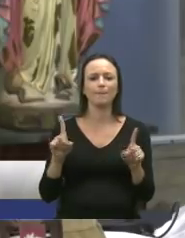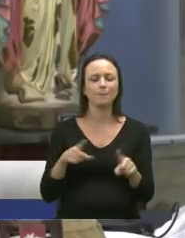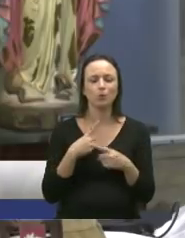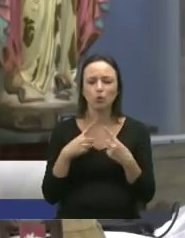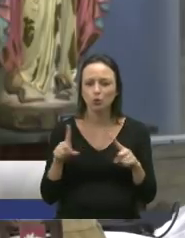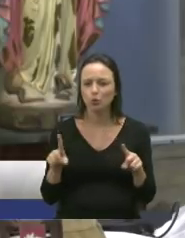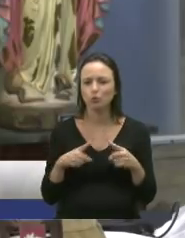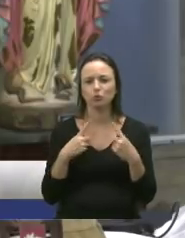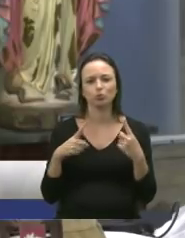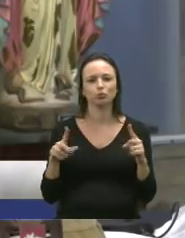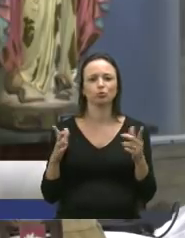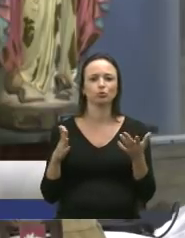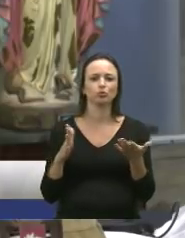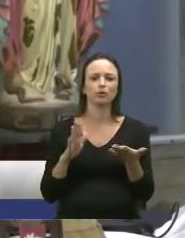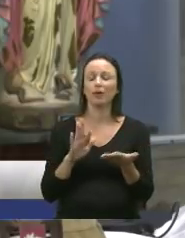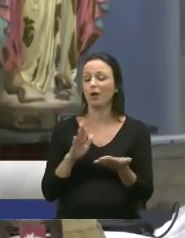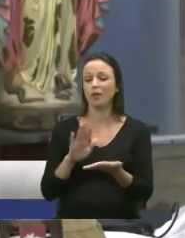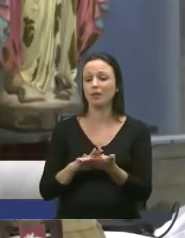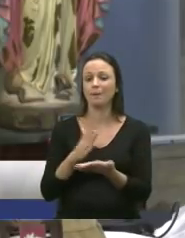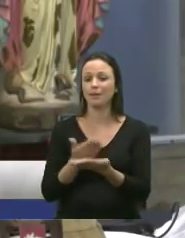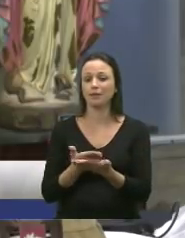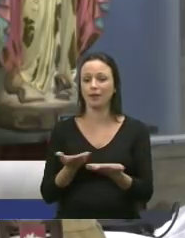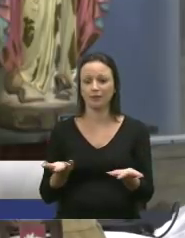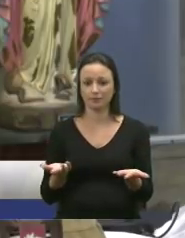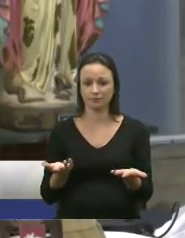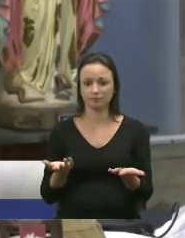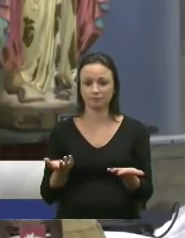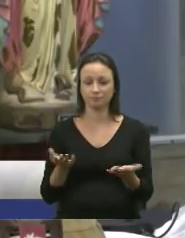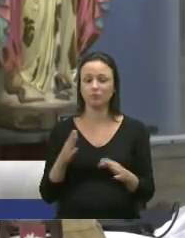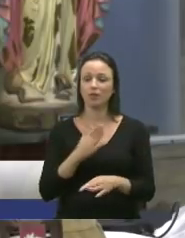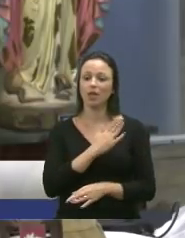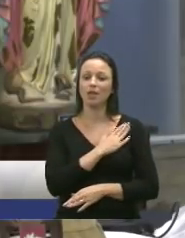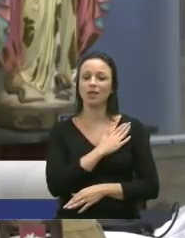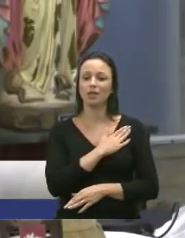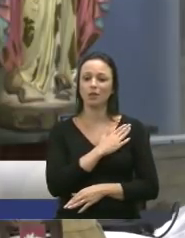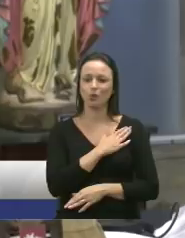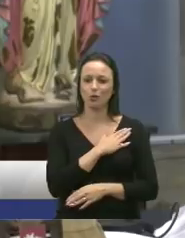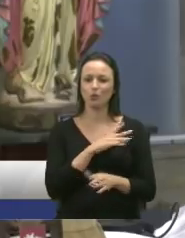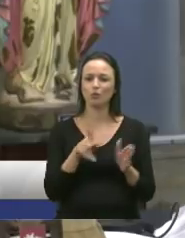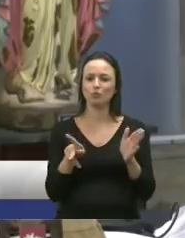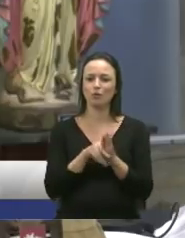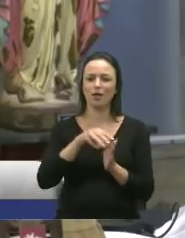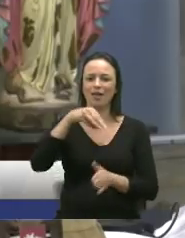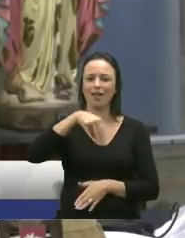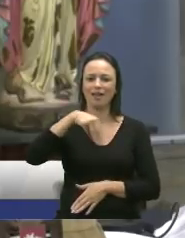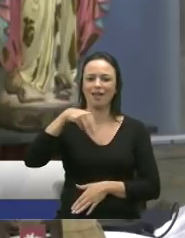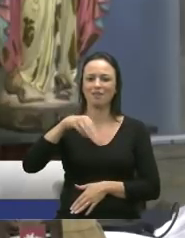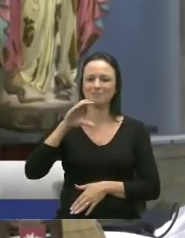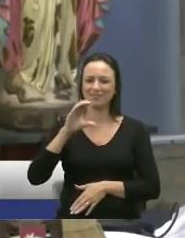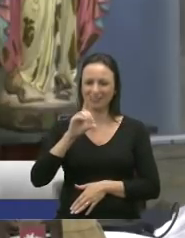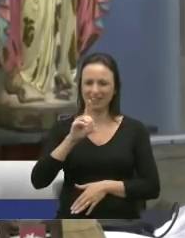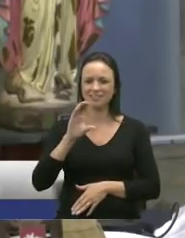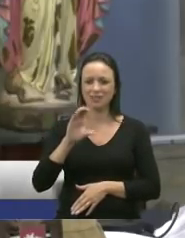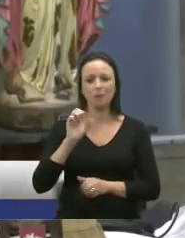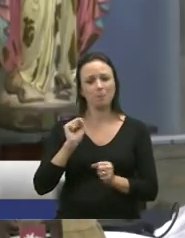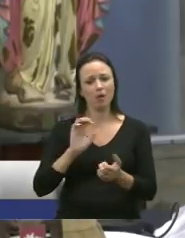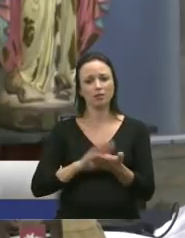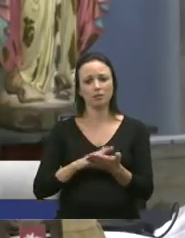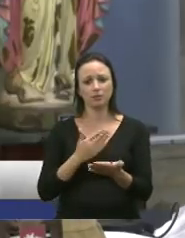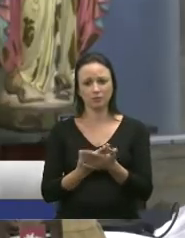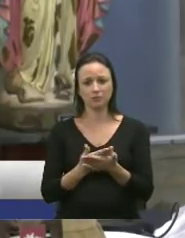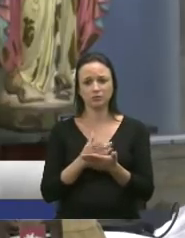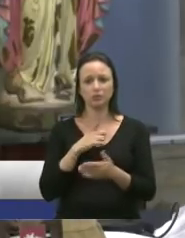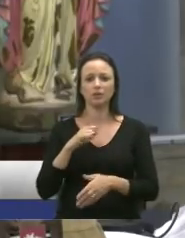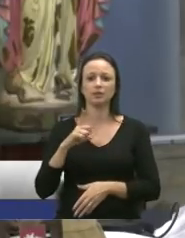músicas, interpretar, porque mesmo o hino das forças constitucionalistas MMDC pode ser interpretado. Temos